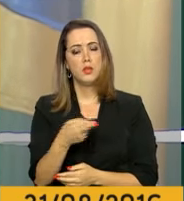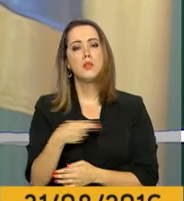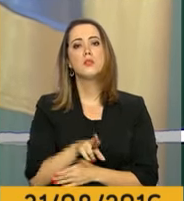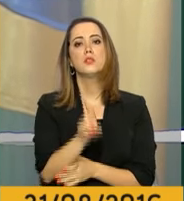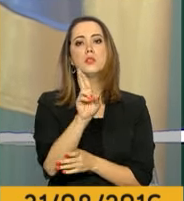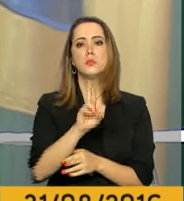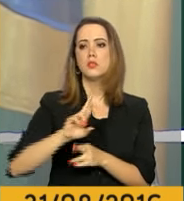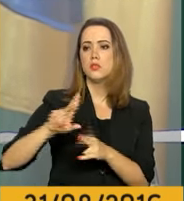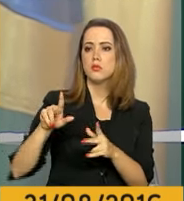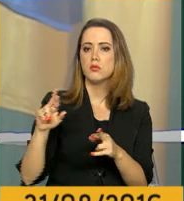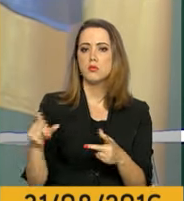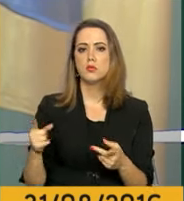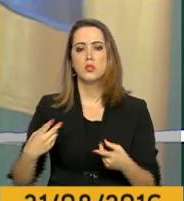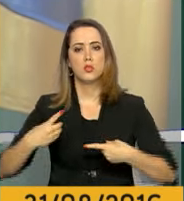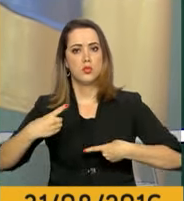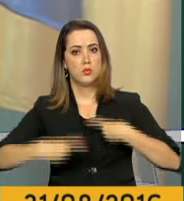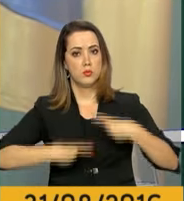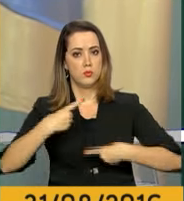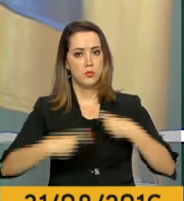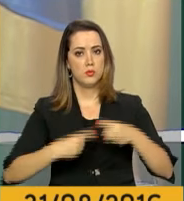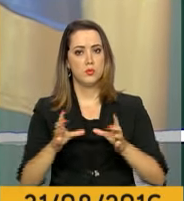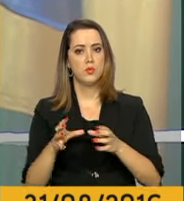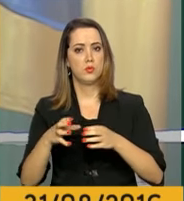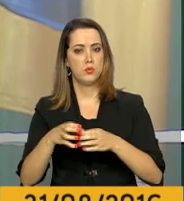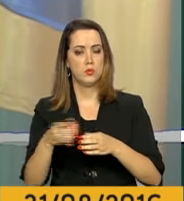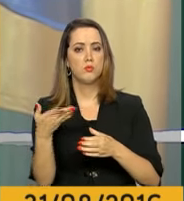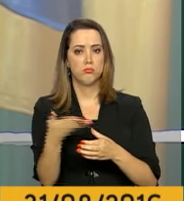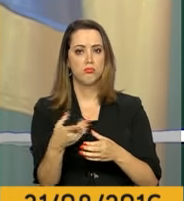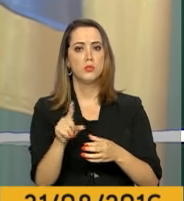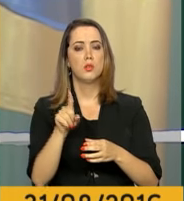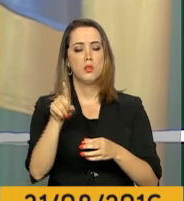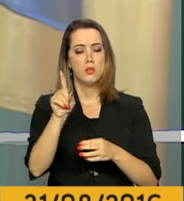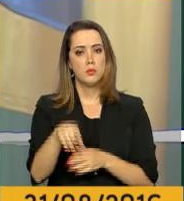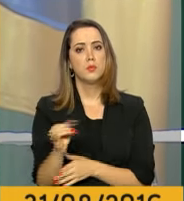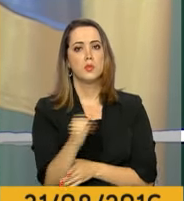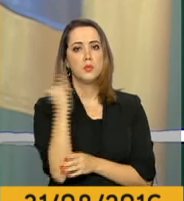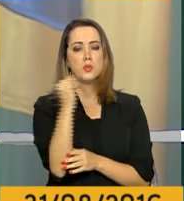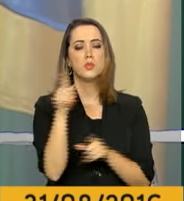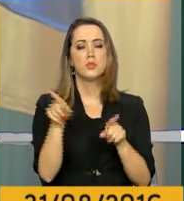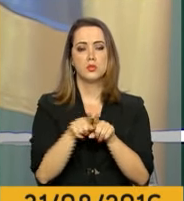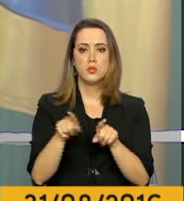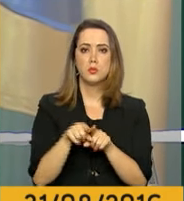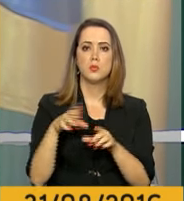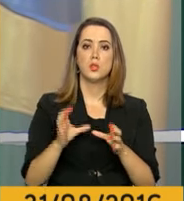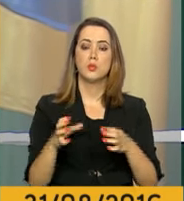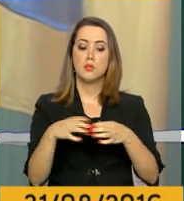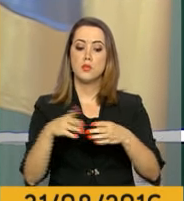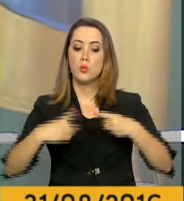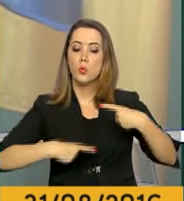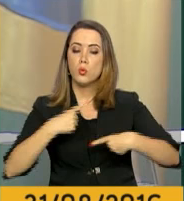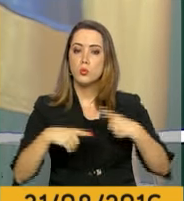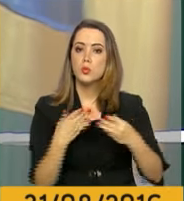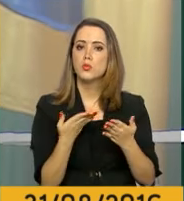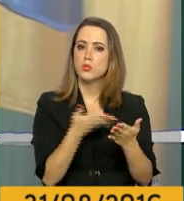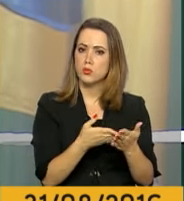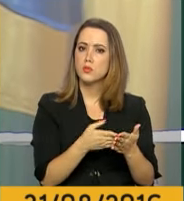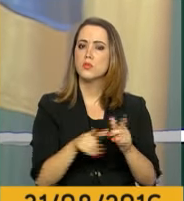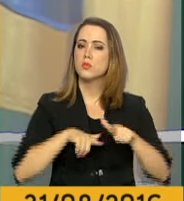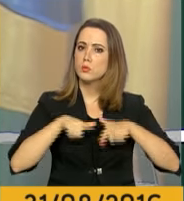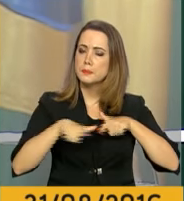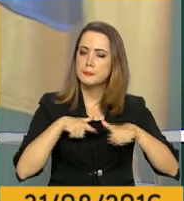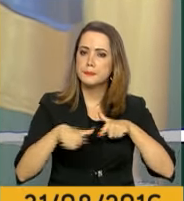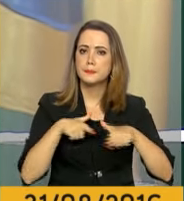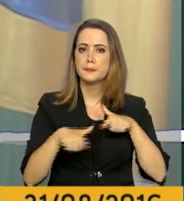partidos políticos, né? Então, é importante que também nos respectivos partidos os senhores tenham um trabalho muito